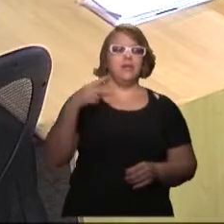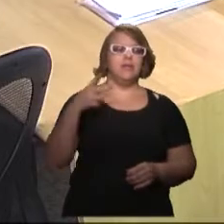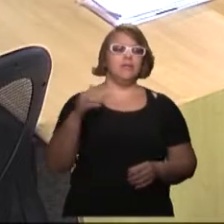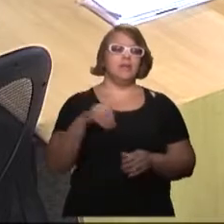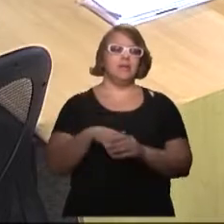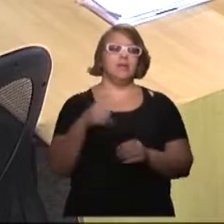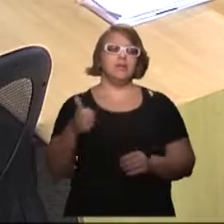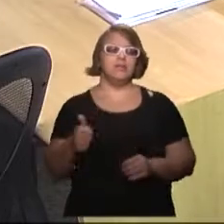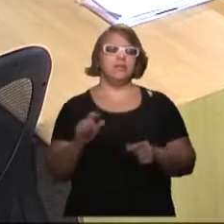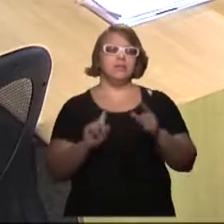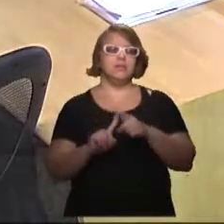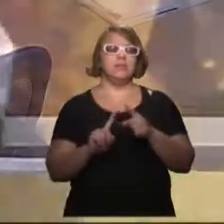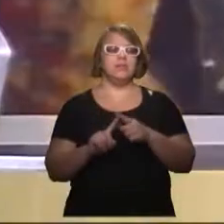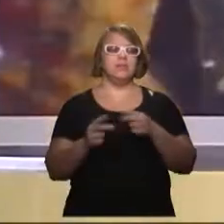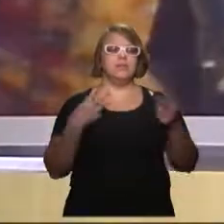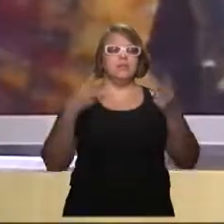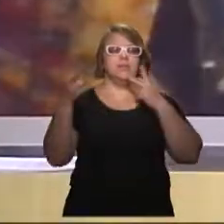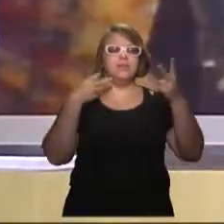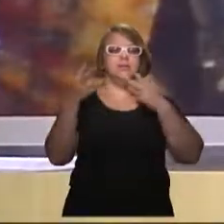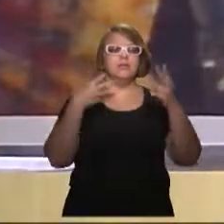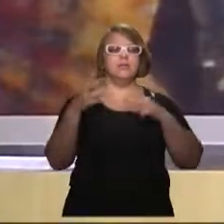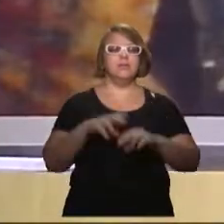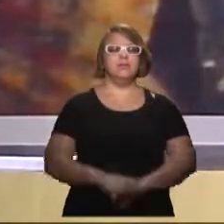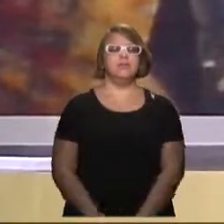e votação o projeto de lei ordinária